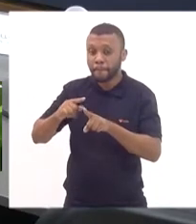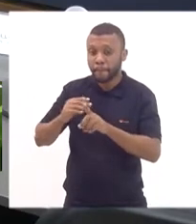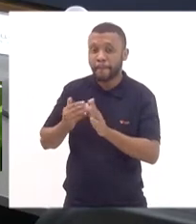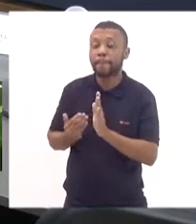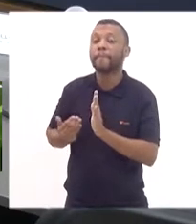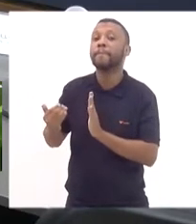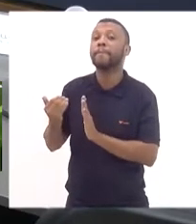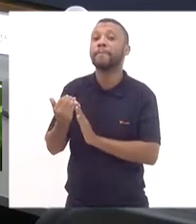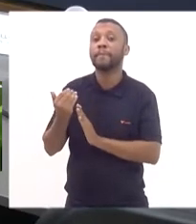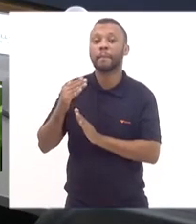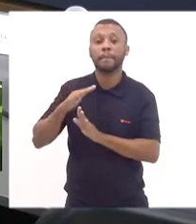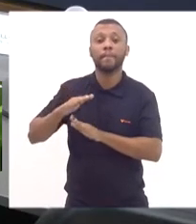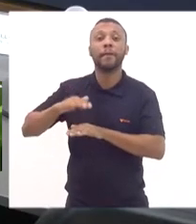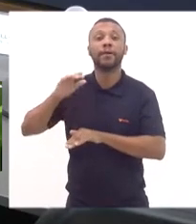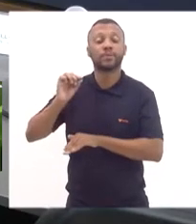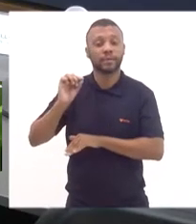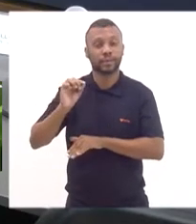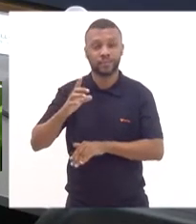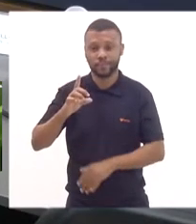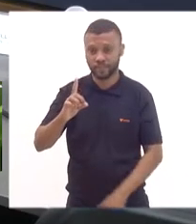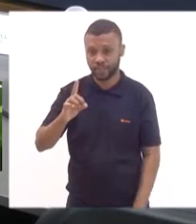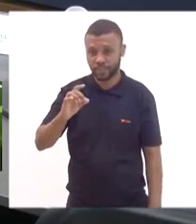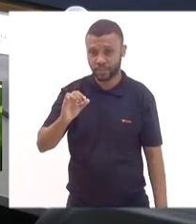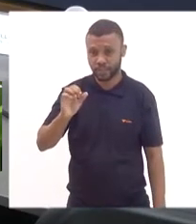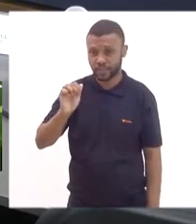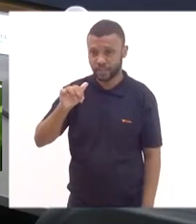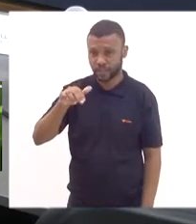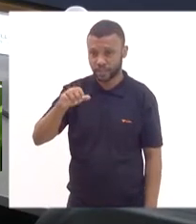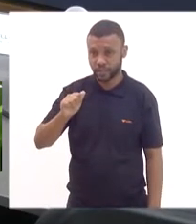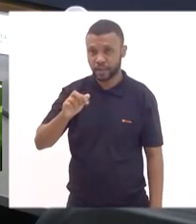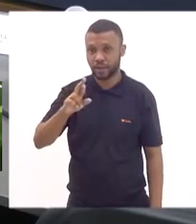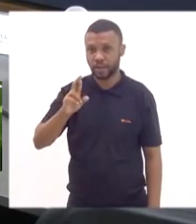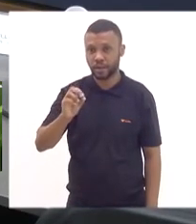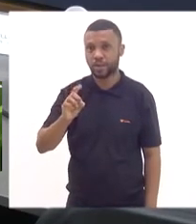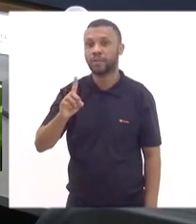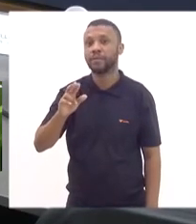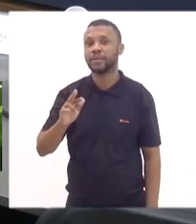a Diana Rodrigues, advogada.